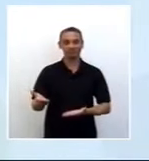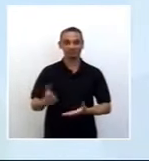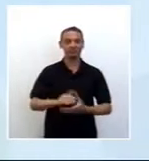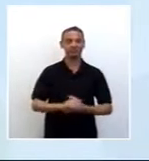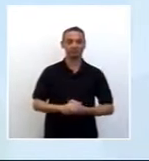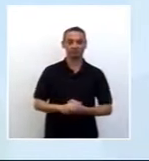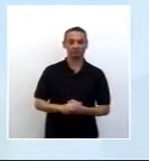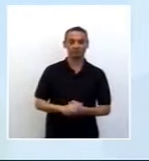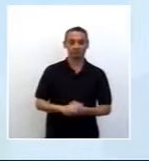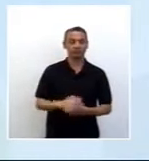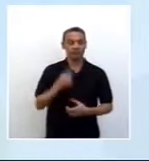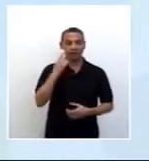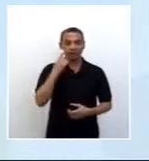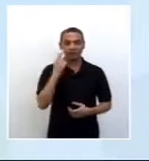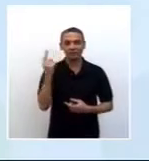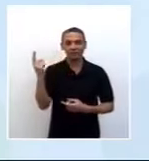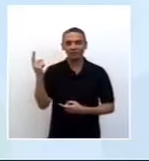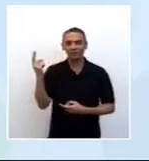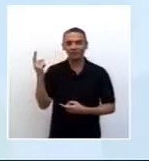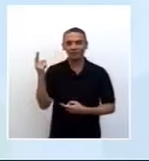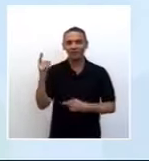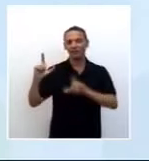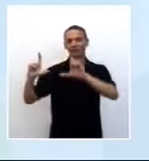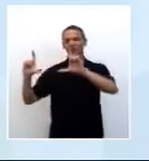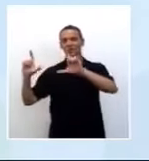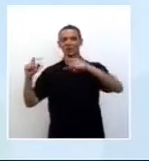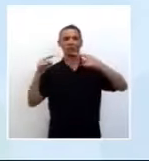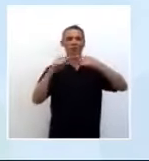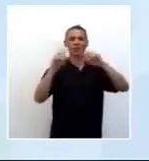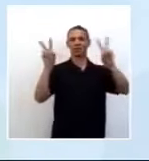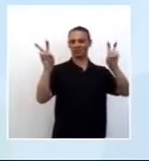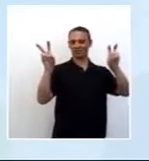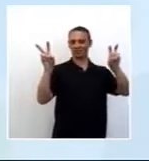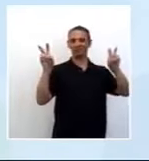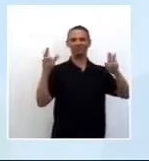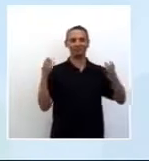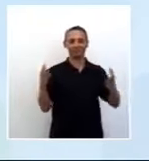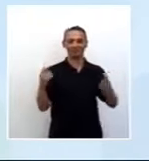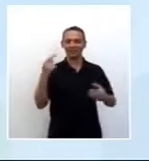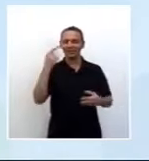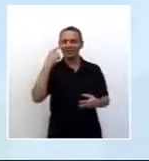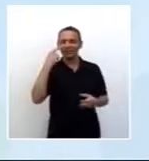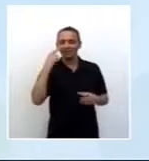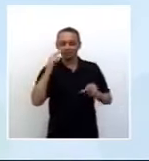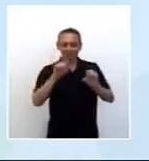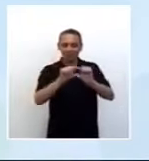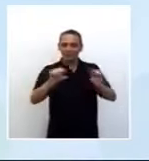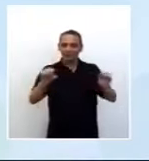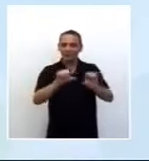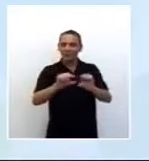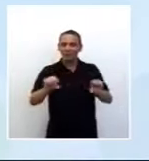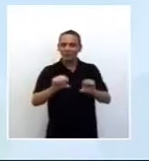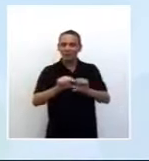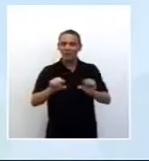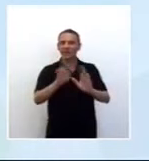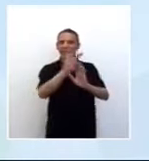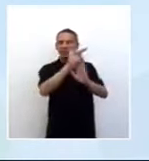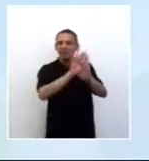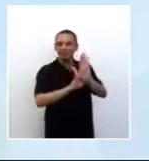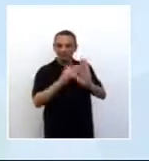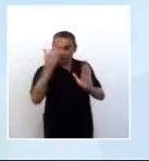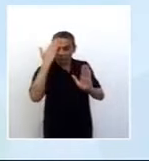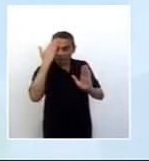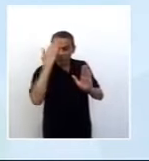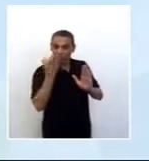Então olha lá relacionei a imagem ao título é para vocês verem a estrutura do texto deu para vocês entenderem